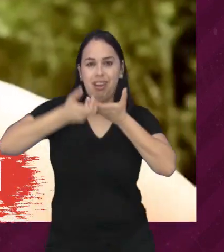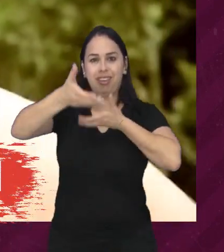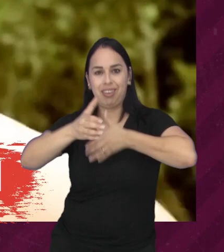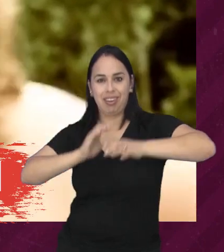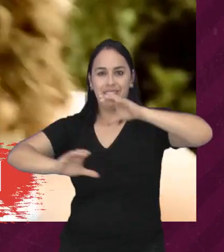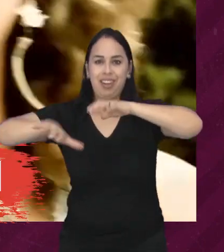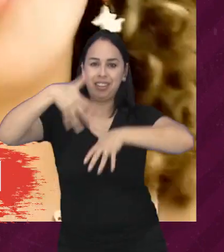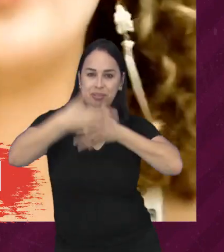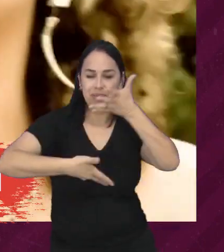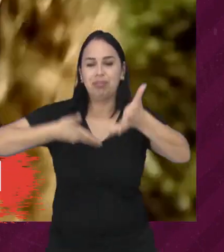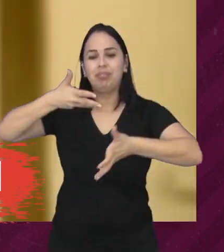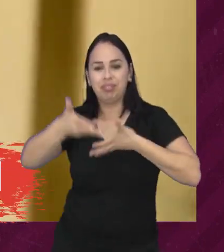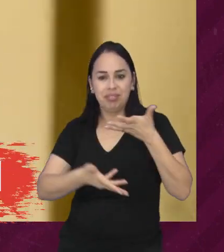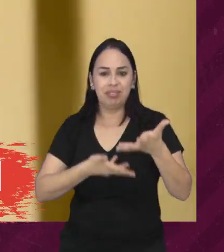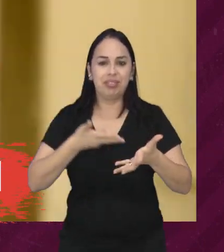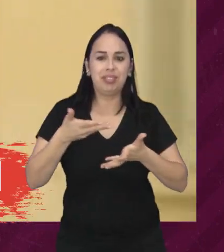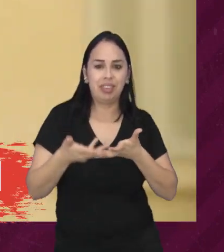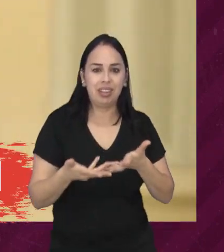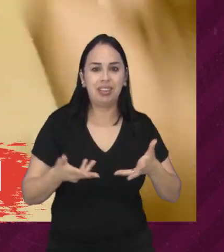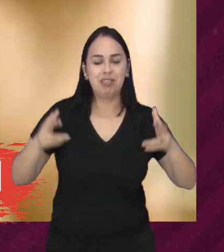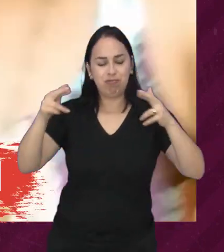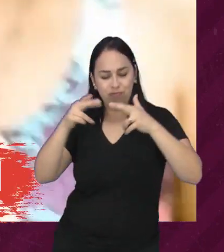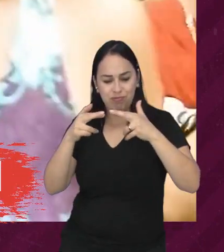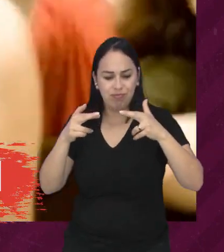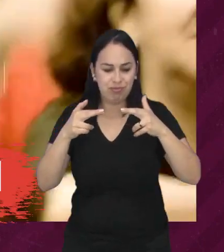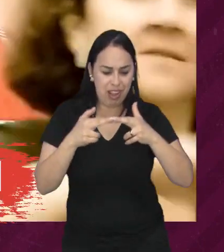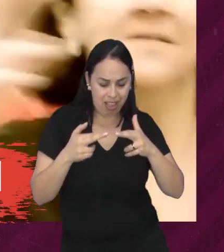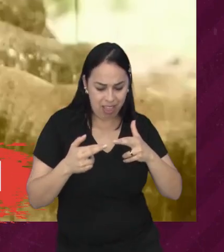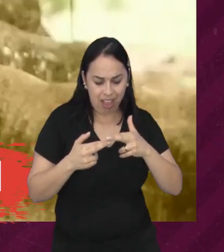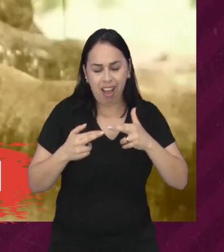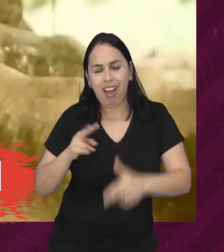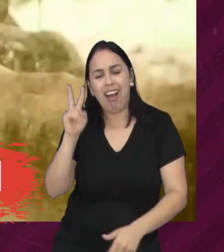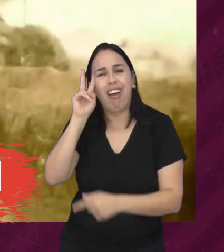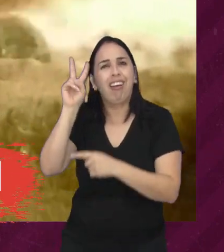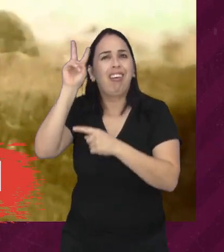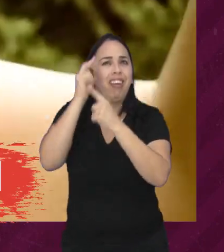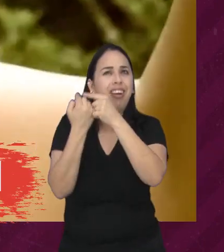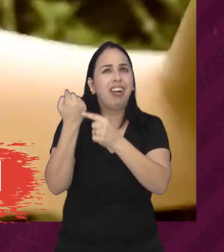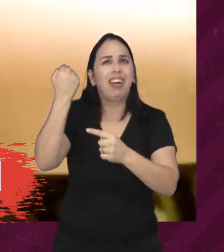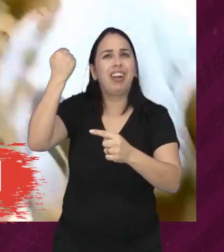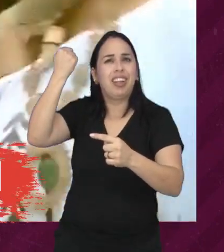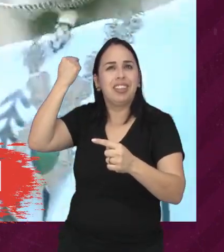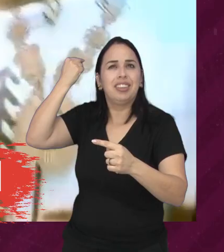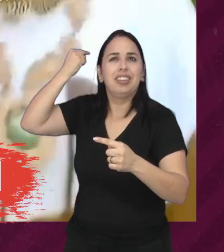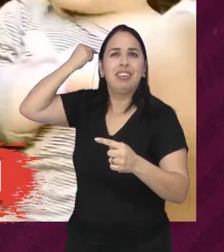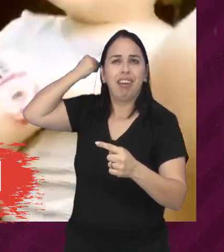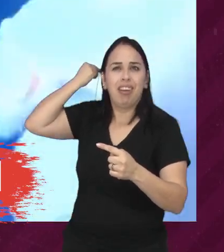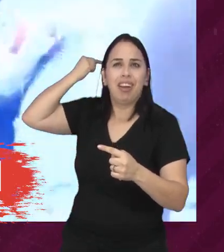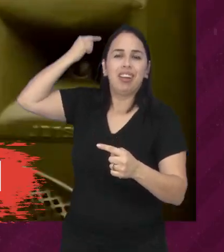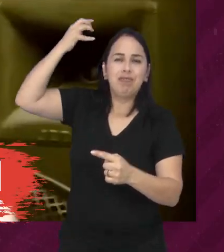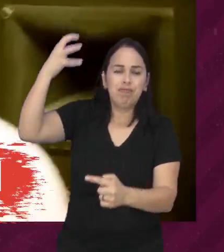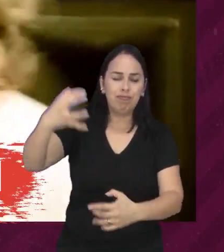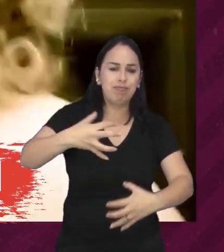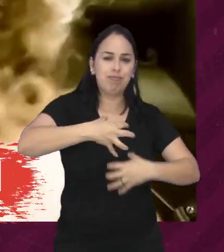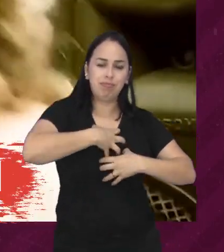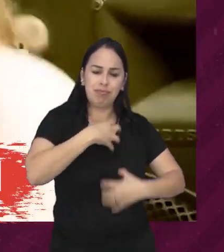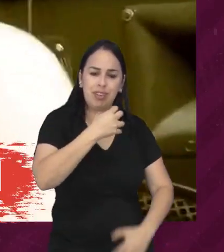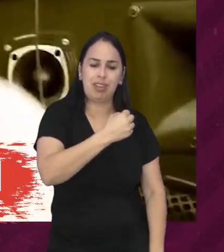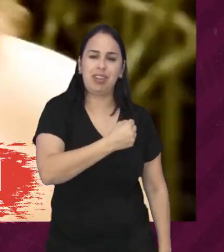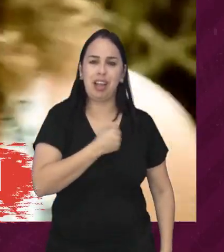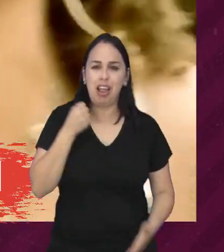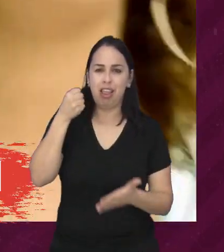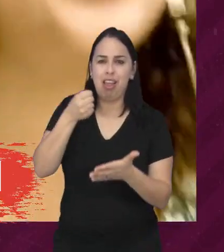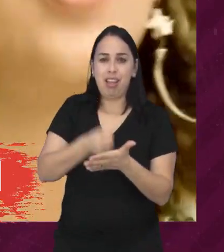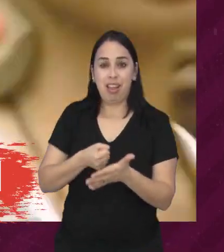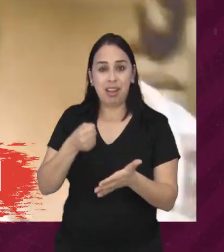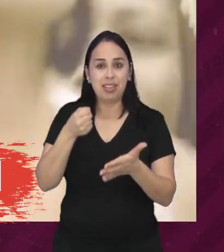voz que canta. Meu canto é o canto do lamento de milhares. Minha rima traz história de Dandara a Palmares. Orgulho da raça está dentro do coração.